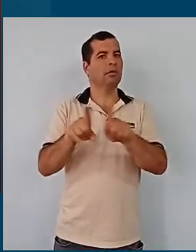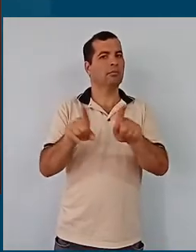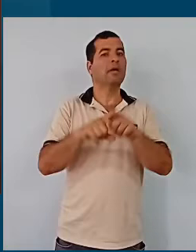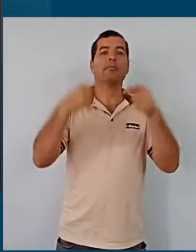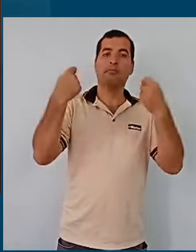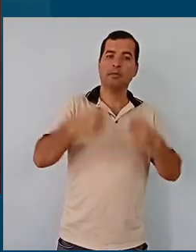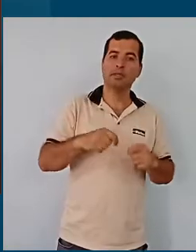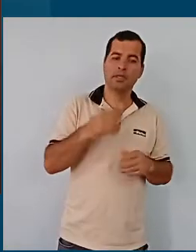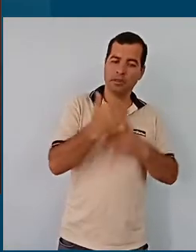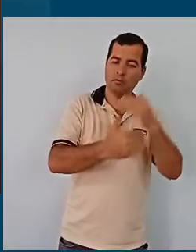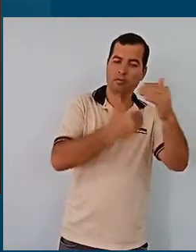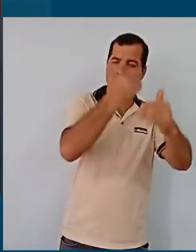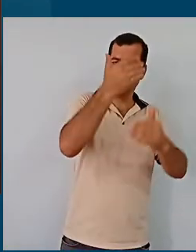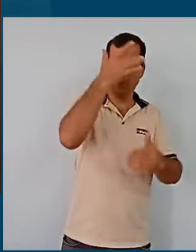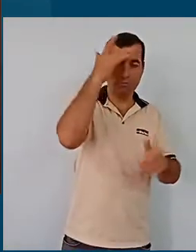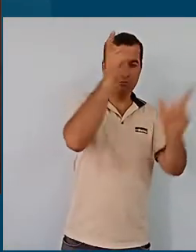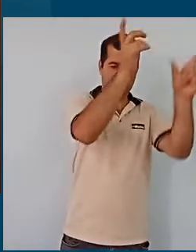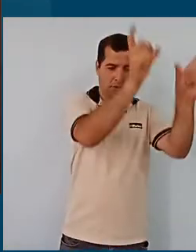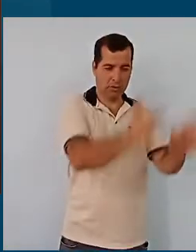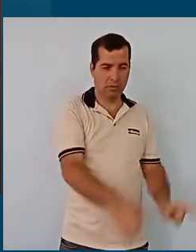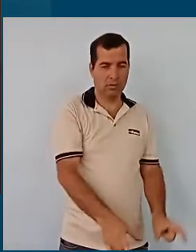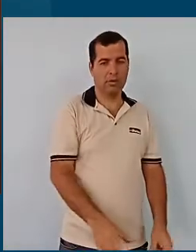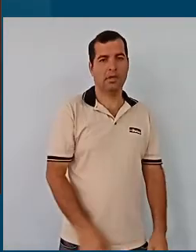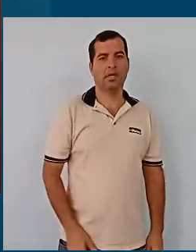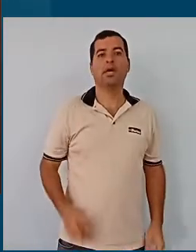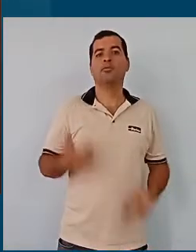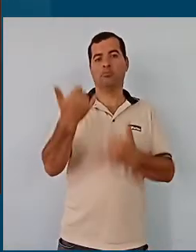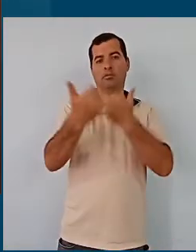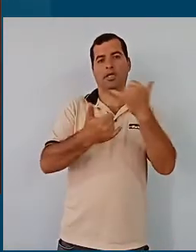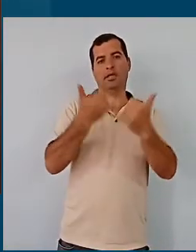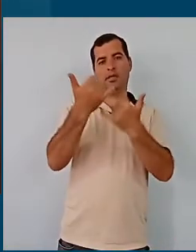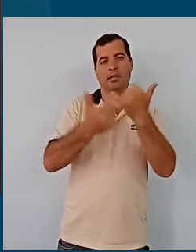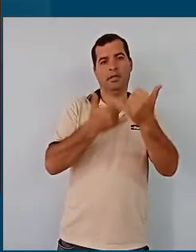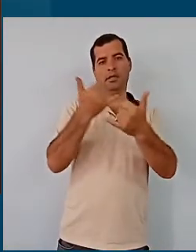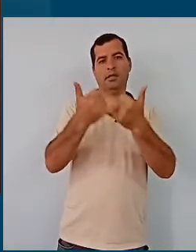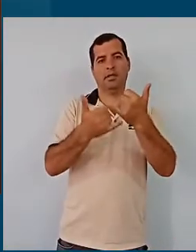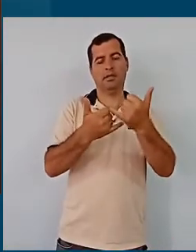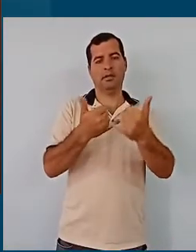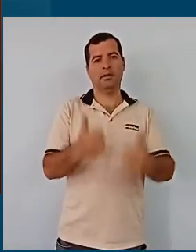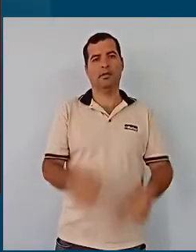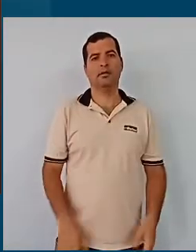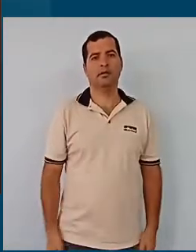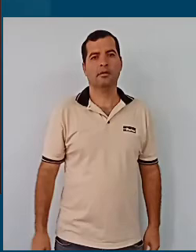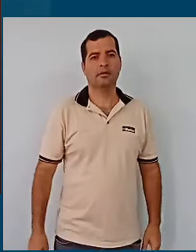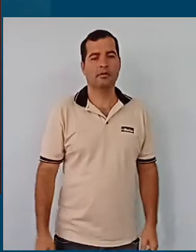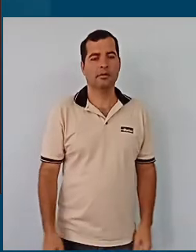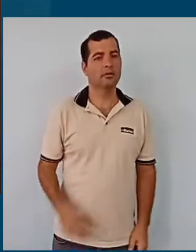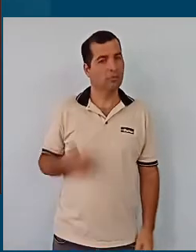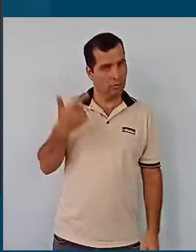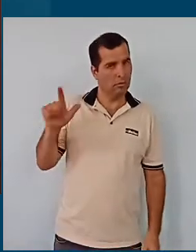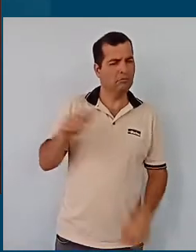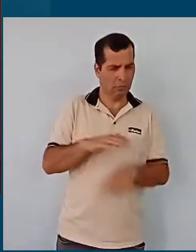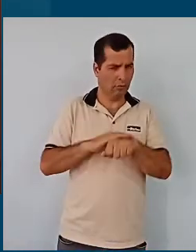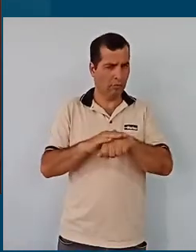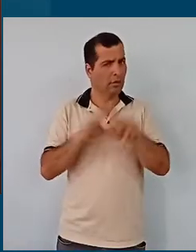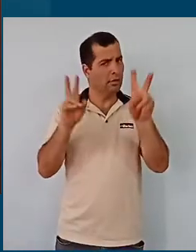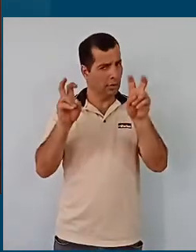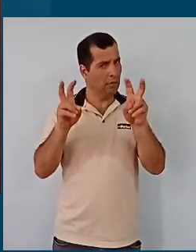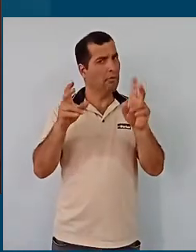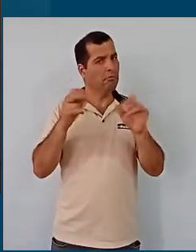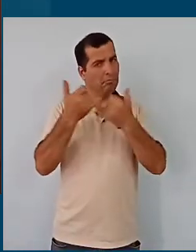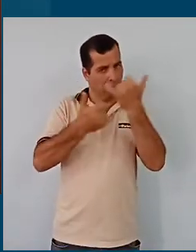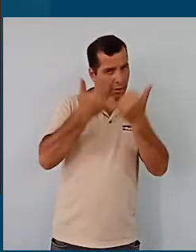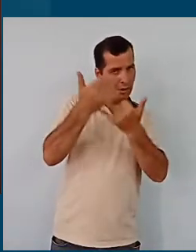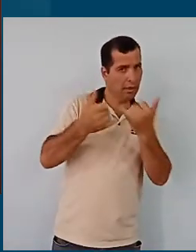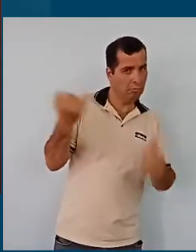o desenvolvimento humano, um deles é o brincar, né? E depois a gente pode conversar um pouquinho por que o